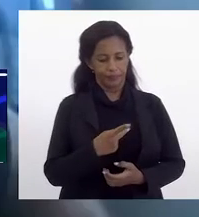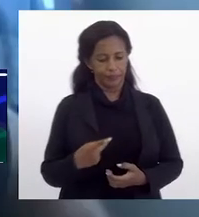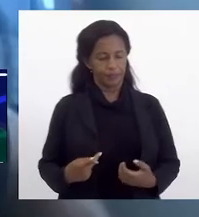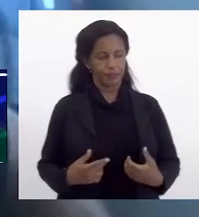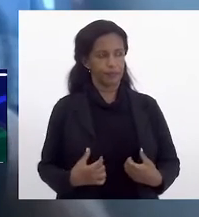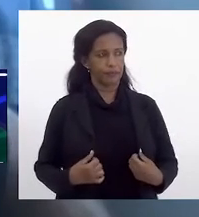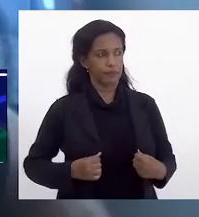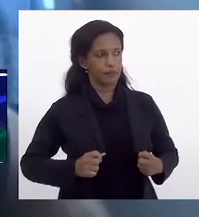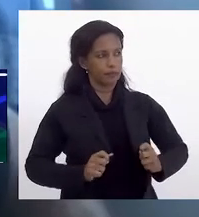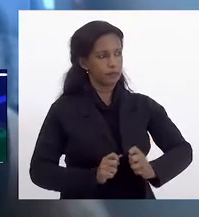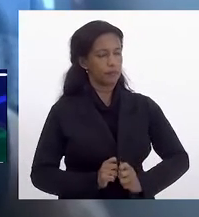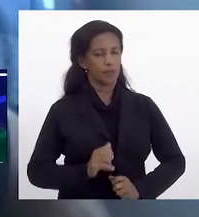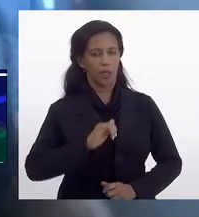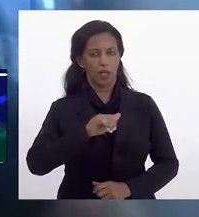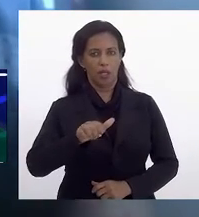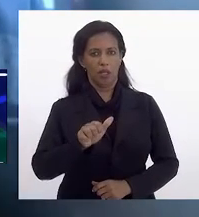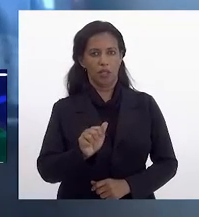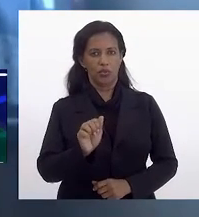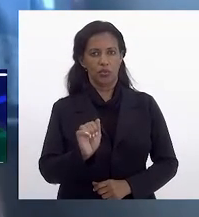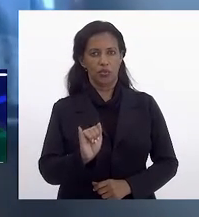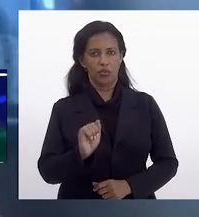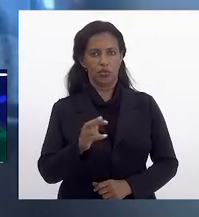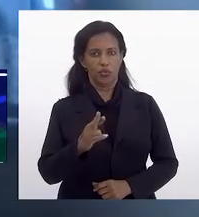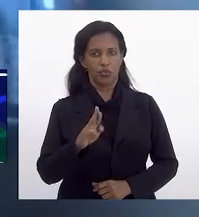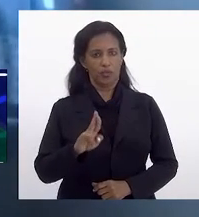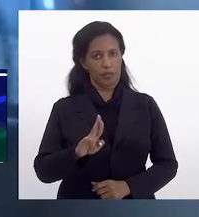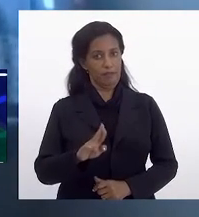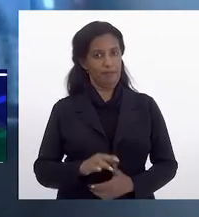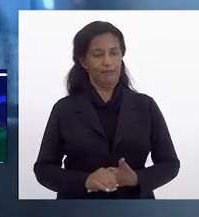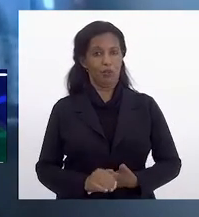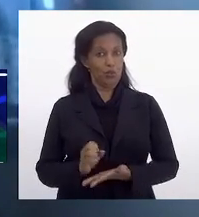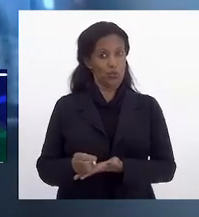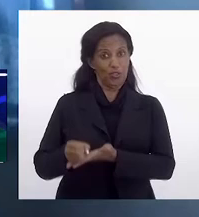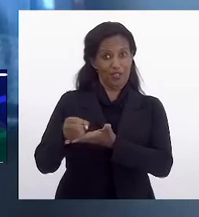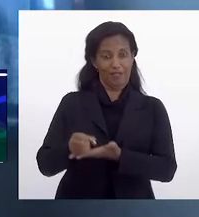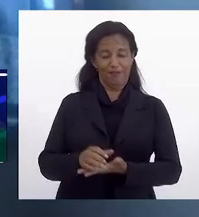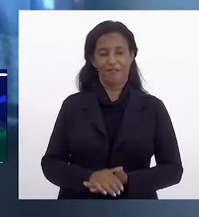Presidente Jair Bittencourt, sustentável.